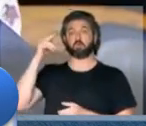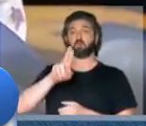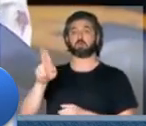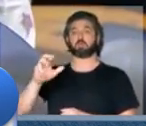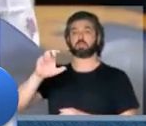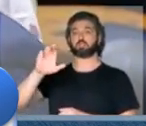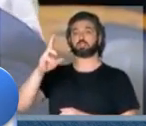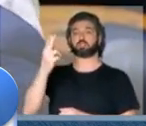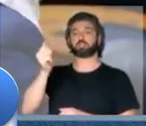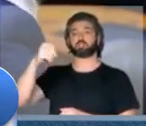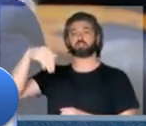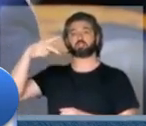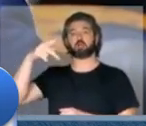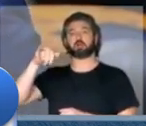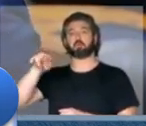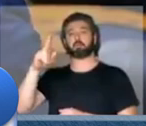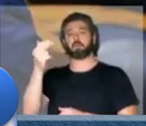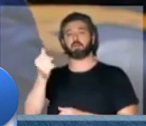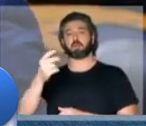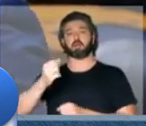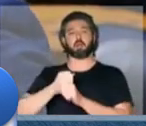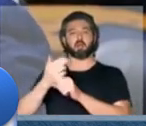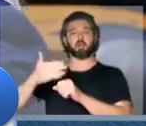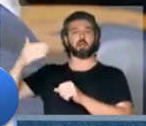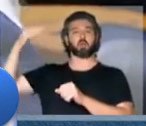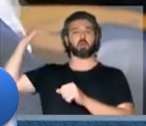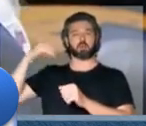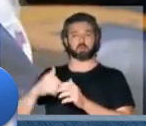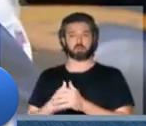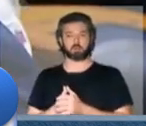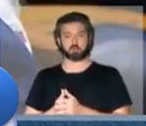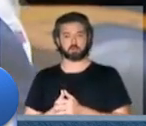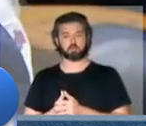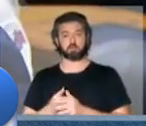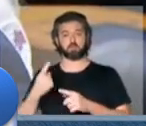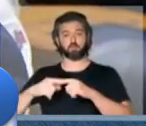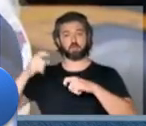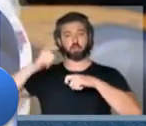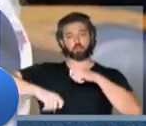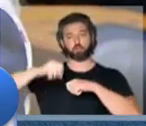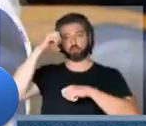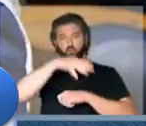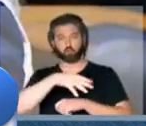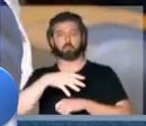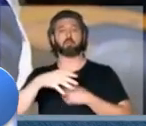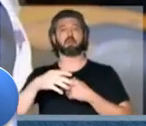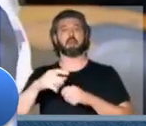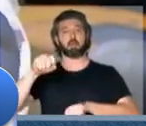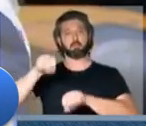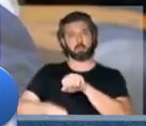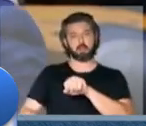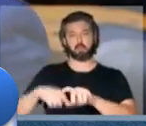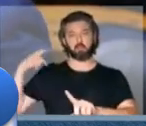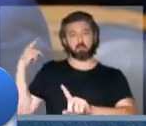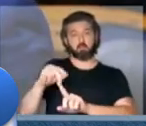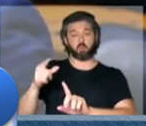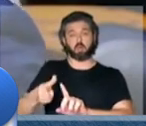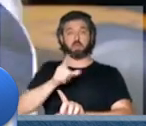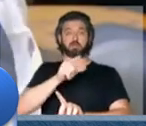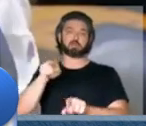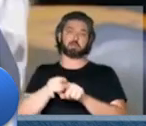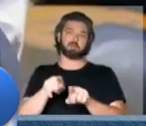como Champinha há algum tempo atrás, conhecido por estuprar, assassinar, torturar antes